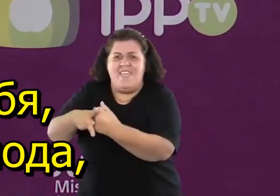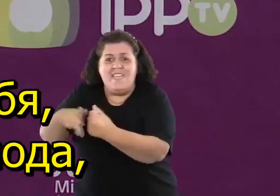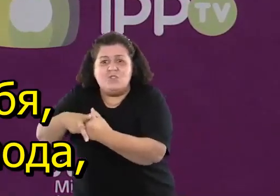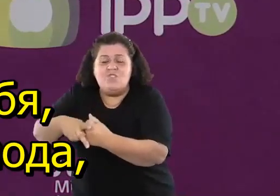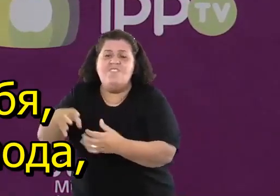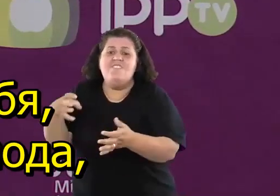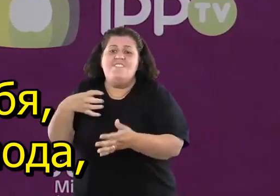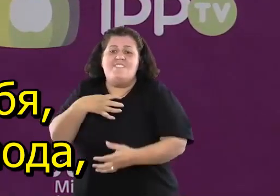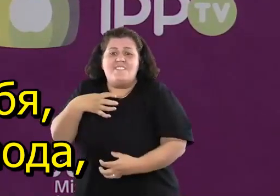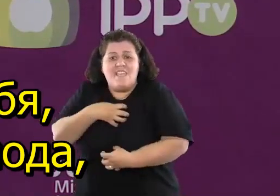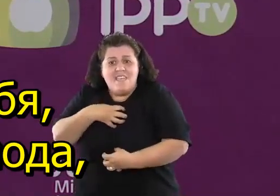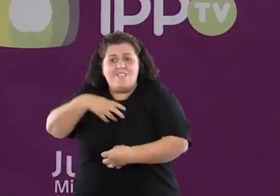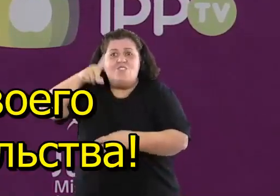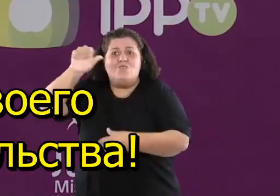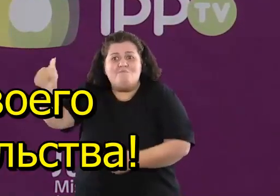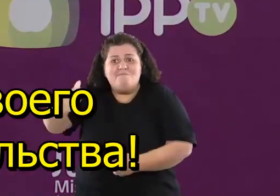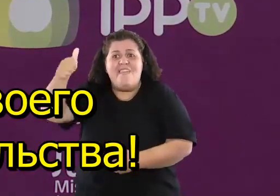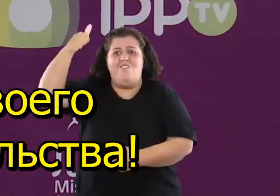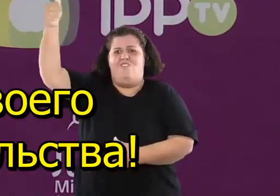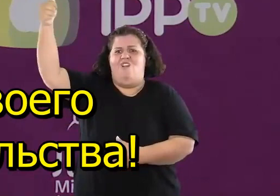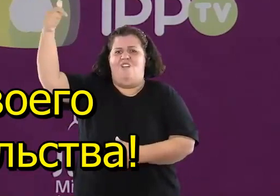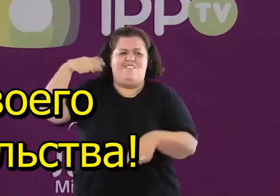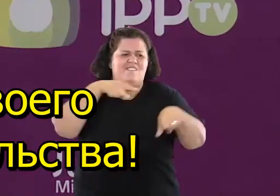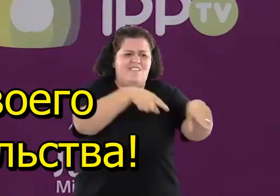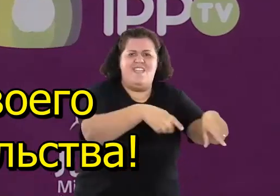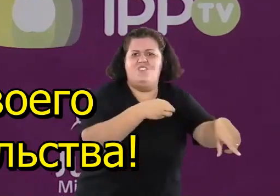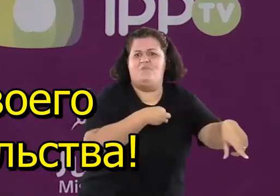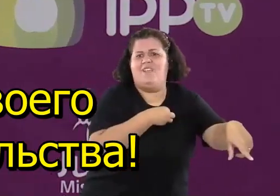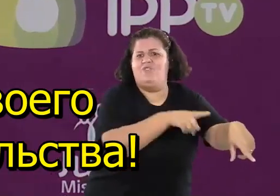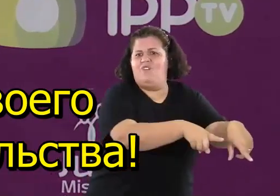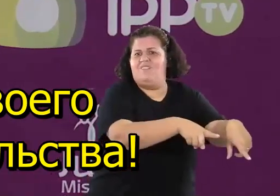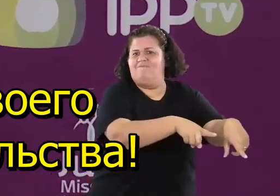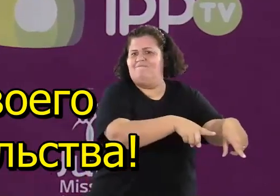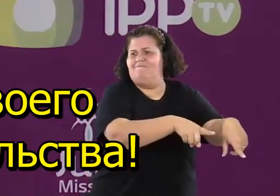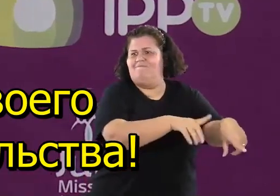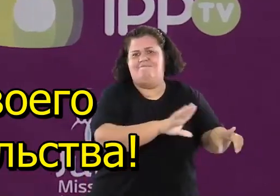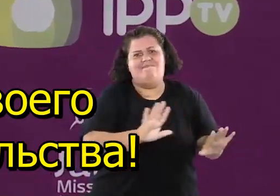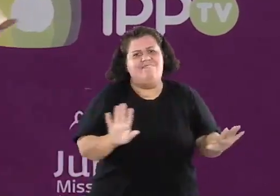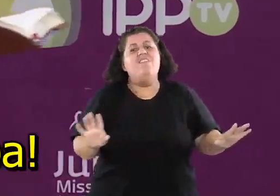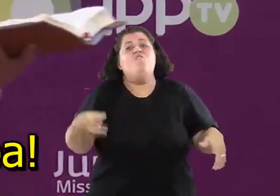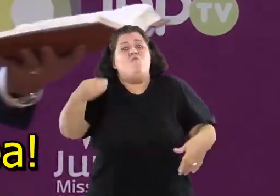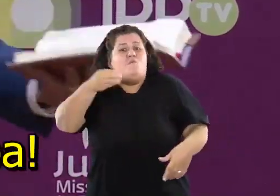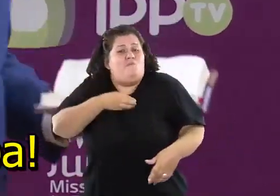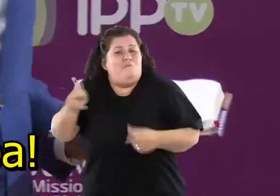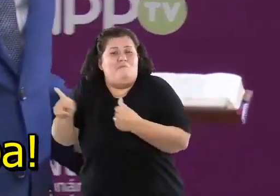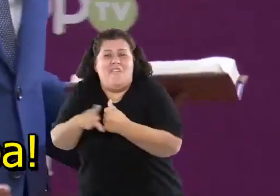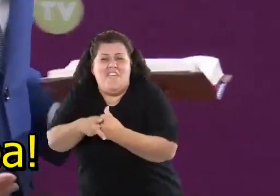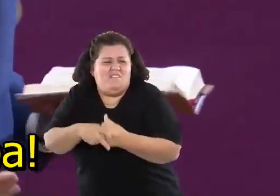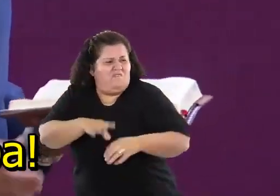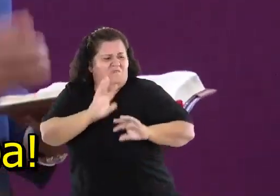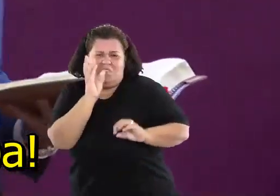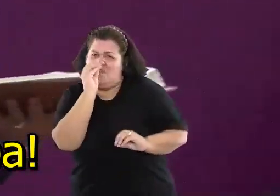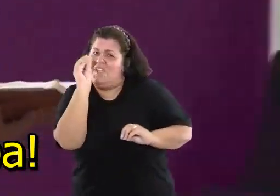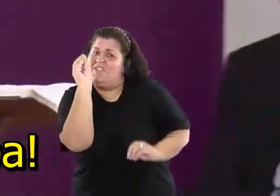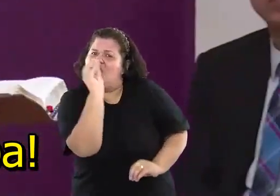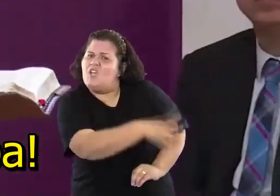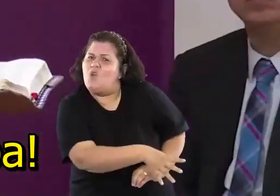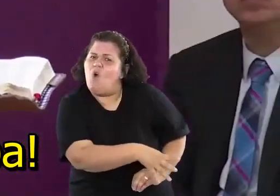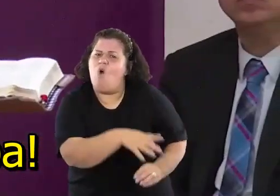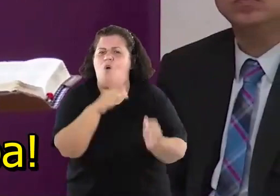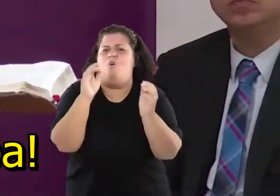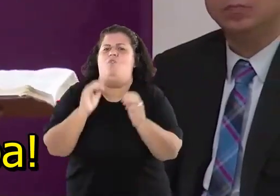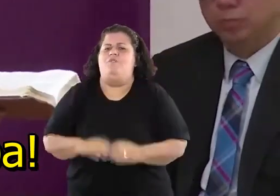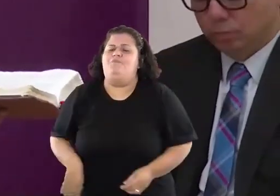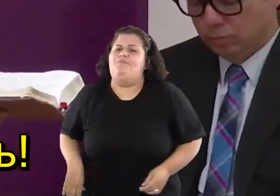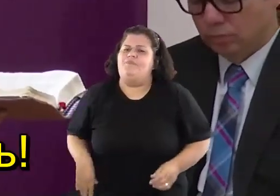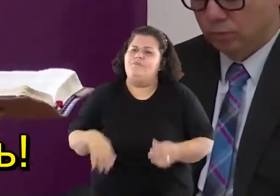mesmo, Pedro negou o seu Senhor, negou a sua fé, negou o seu discipulado, negou o seu apostolado. Pedro desistiu de Jesus, mas Jesus não desistiu